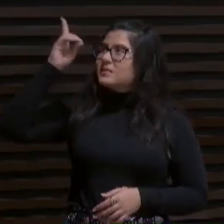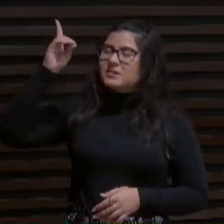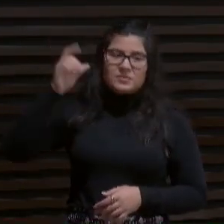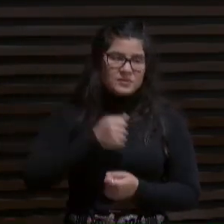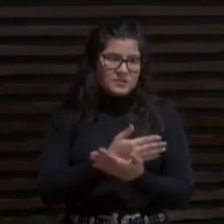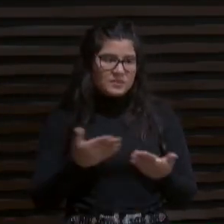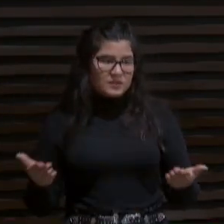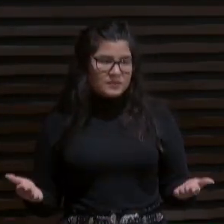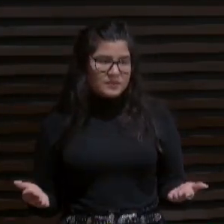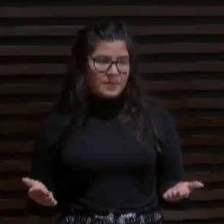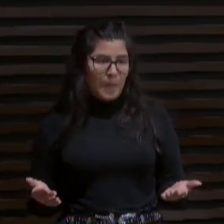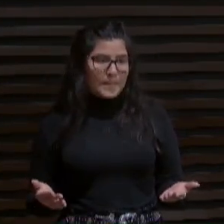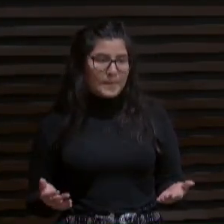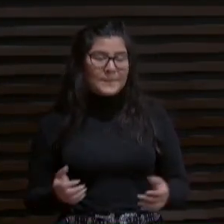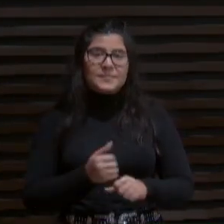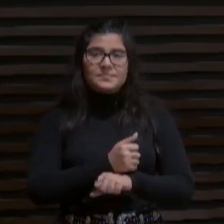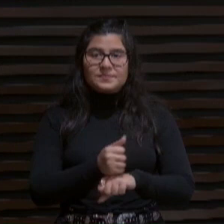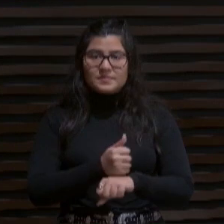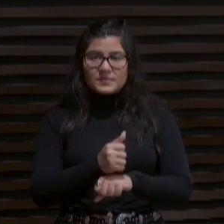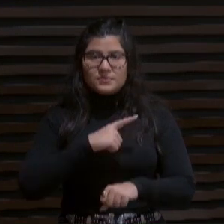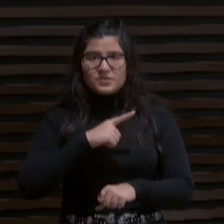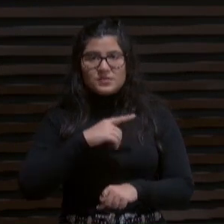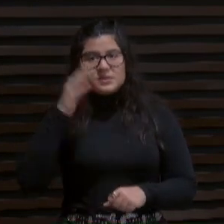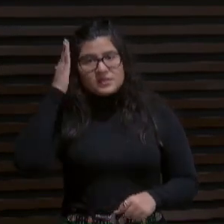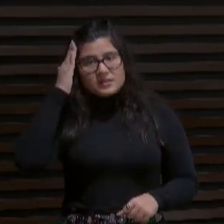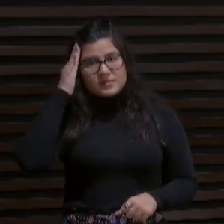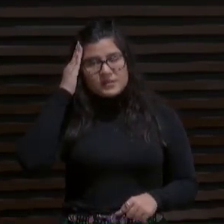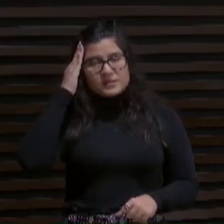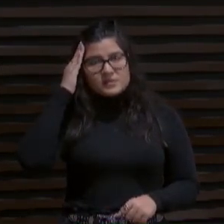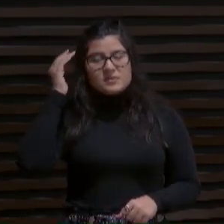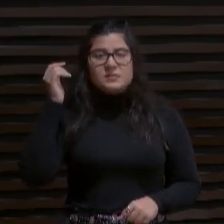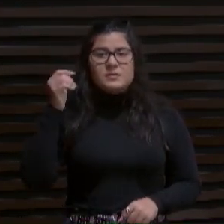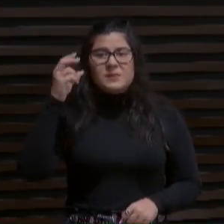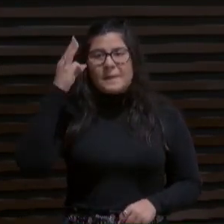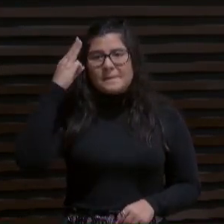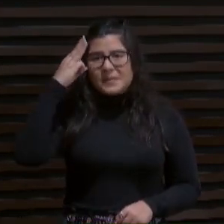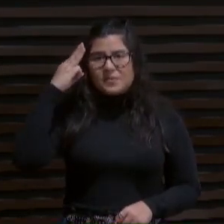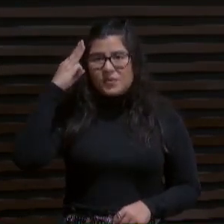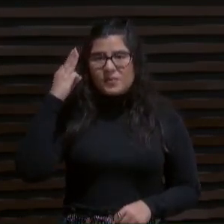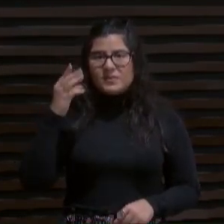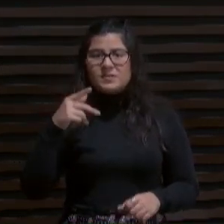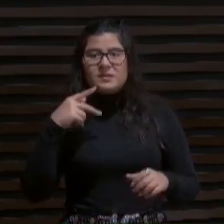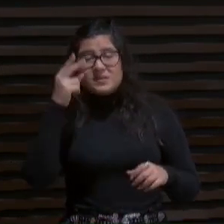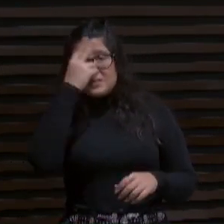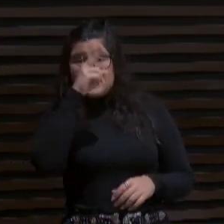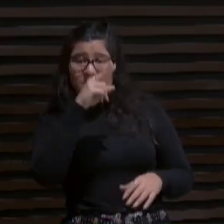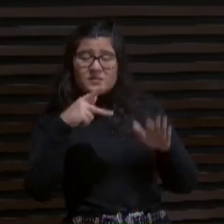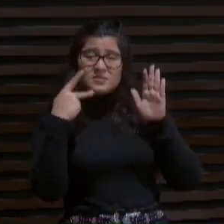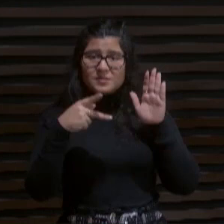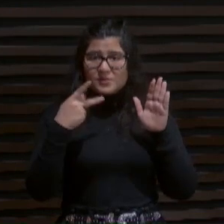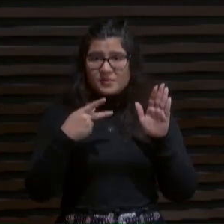na cabeça, na memória, a lembrança dessa promessa que o Senhor fez a